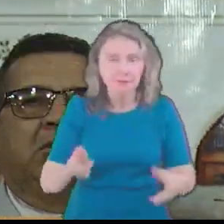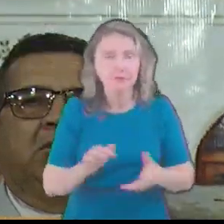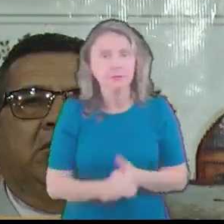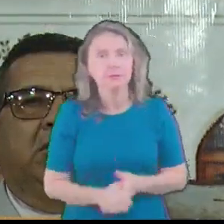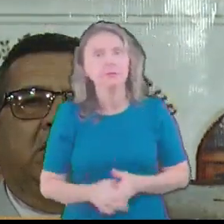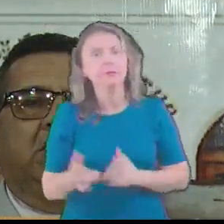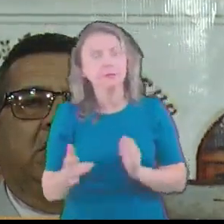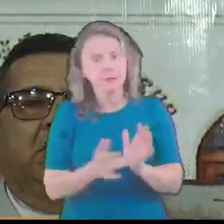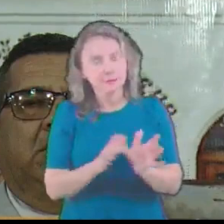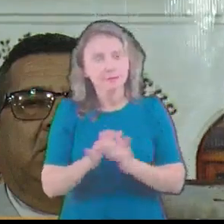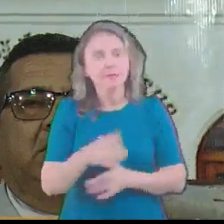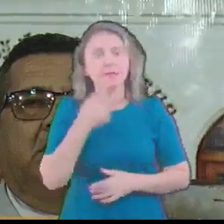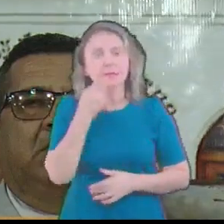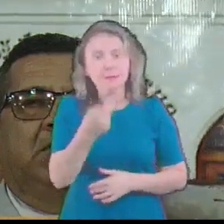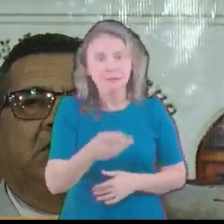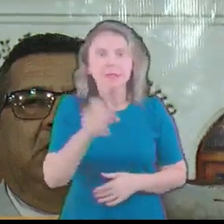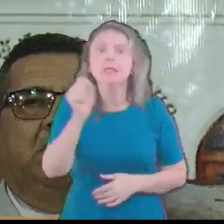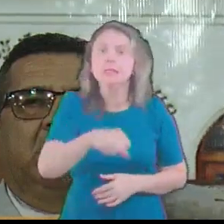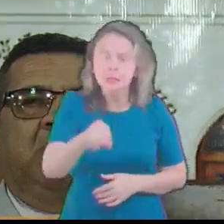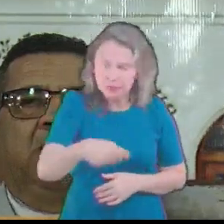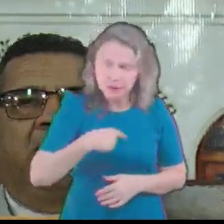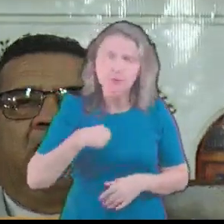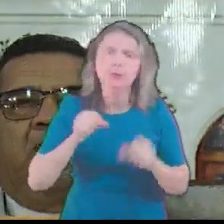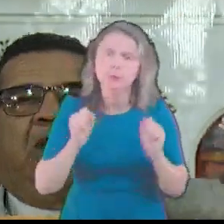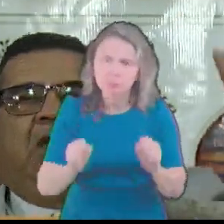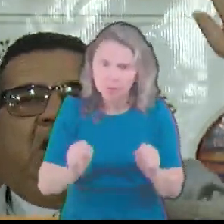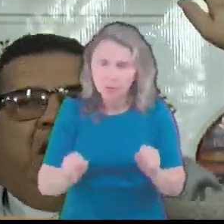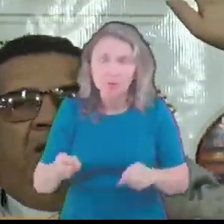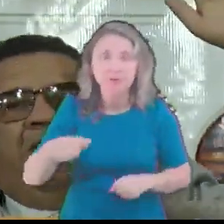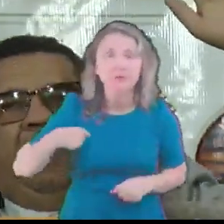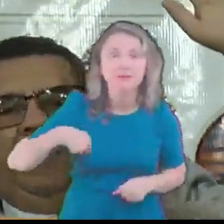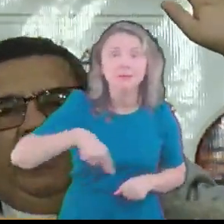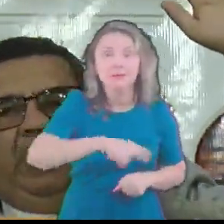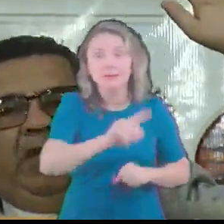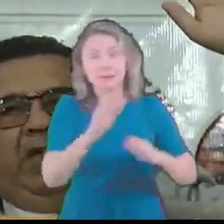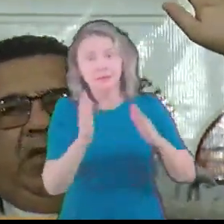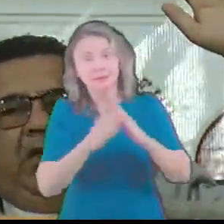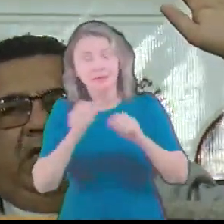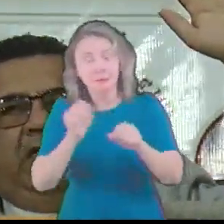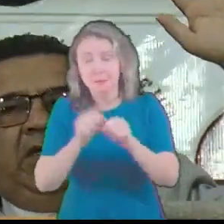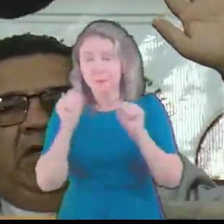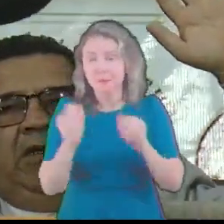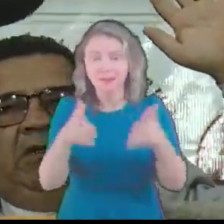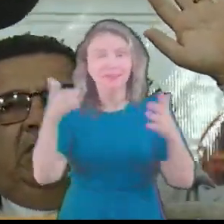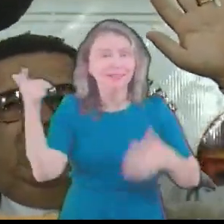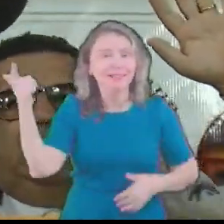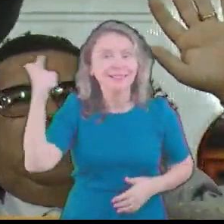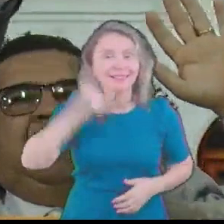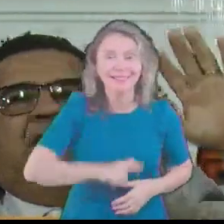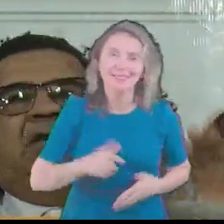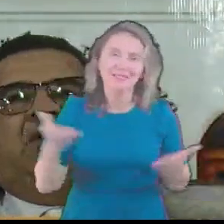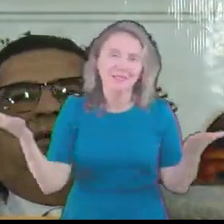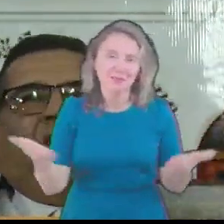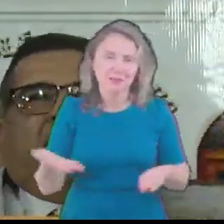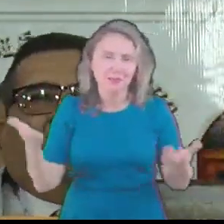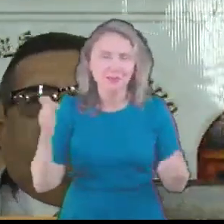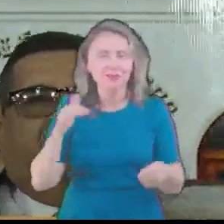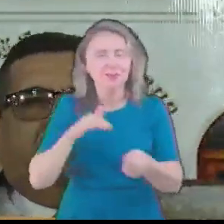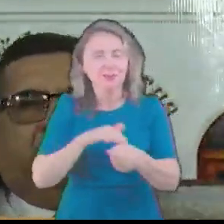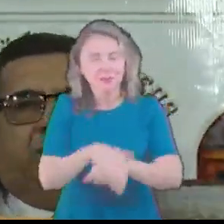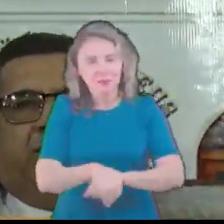sim, eu posso. Vá para casa e receba um milagre nesta noite.